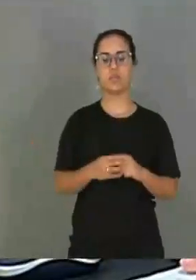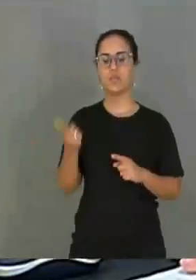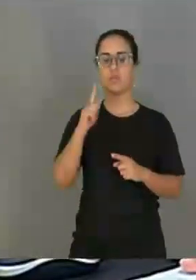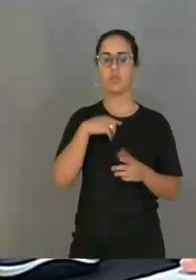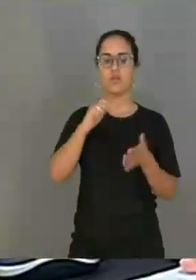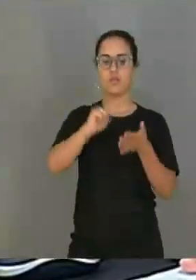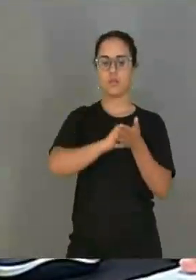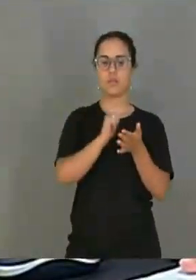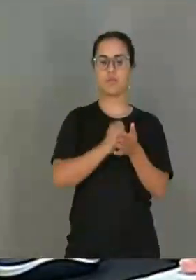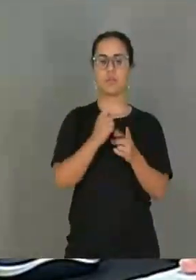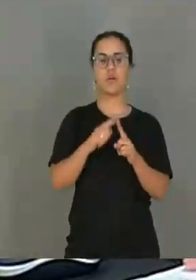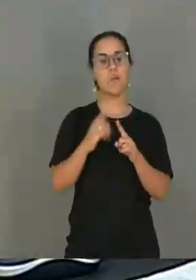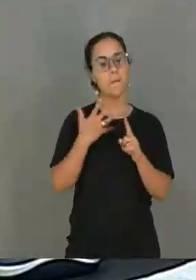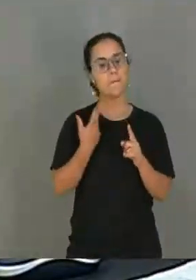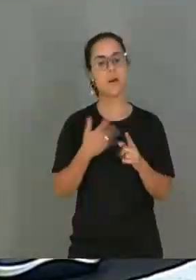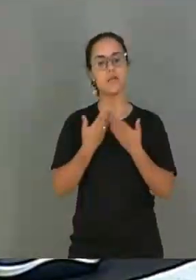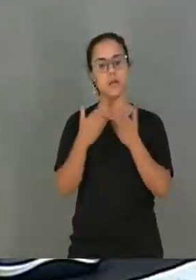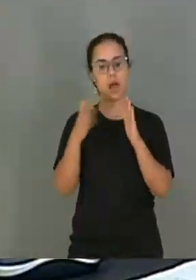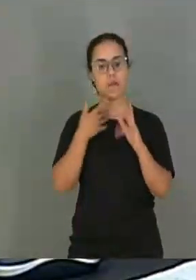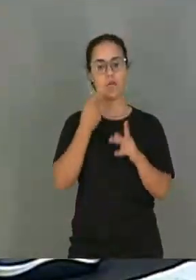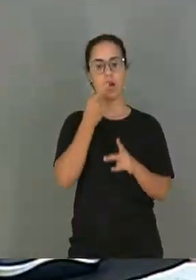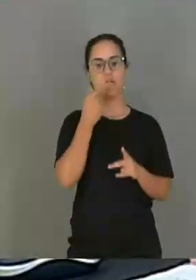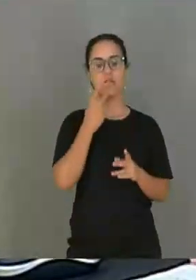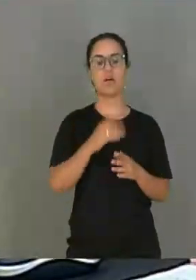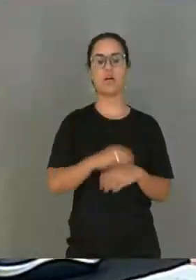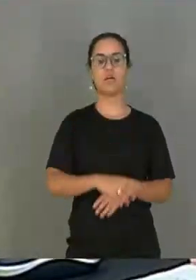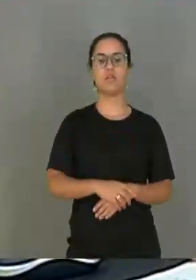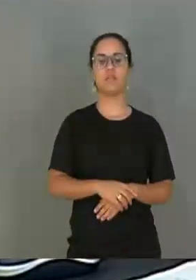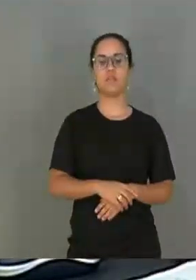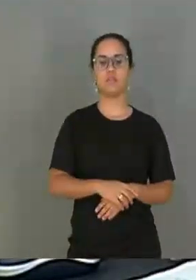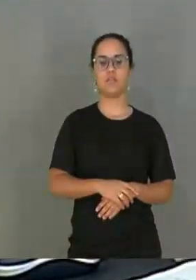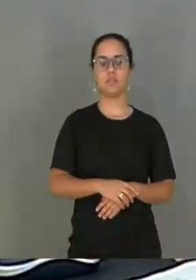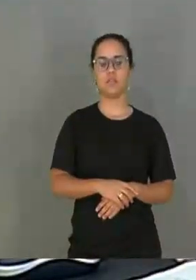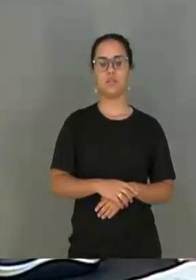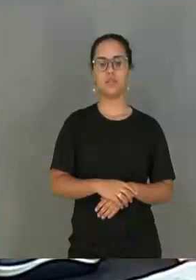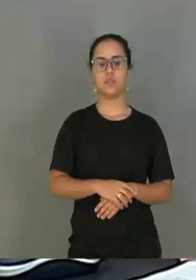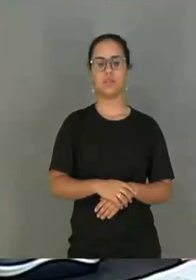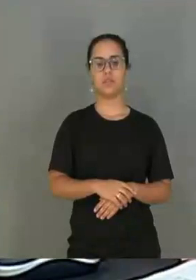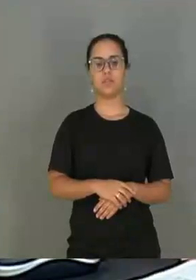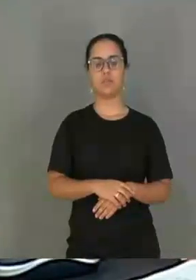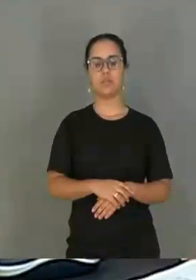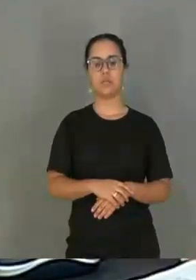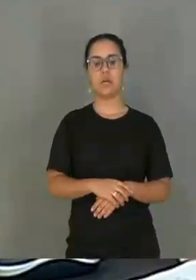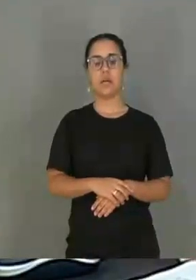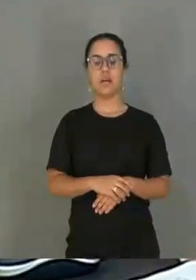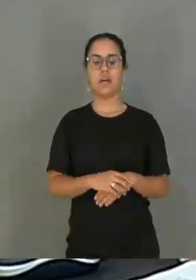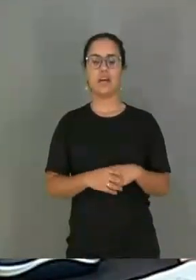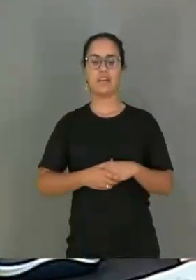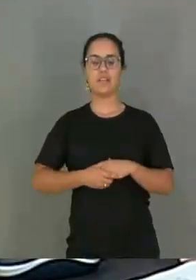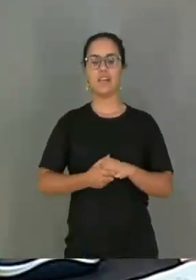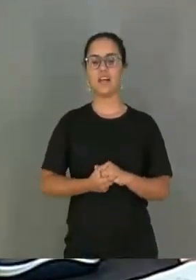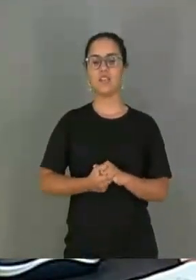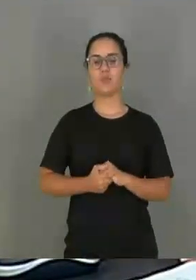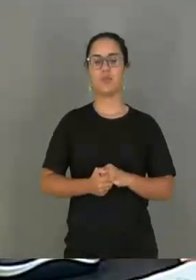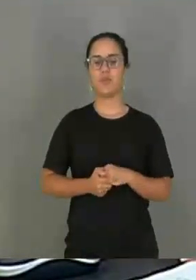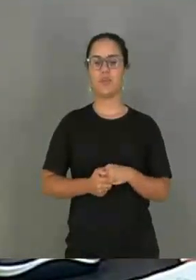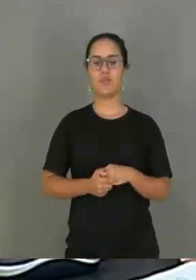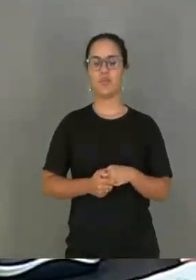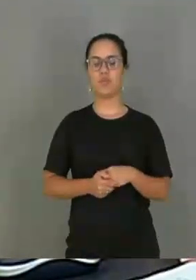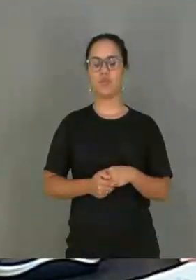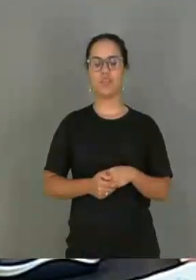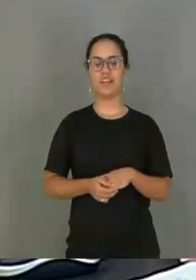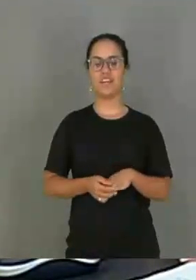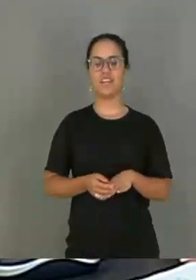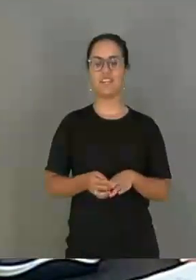nem no script, mas ele abriu a palavra para algumas pessoas que têm dúvidas com relação